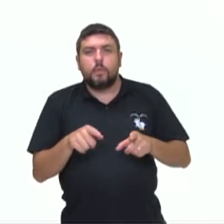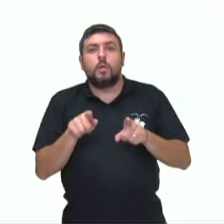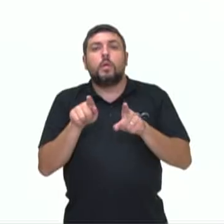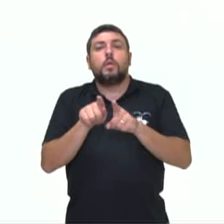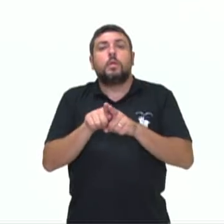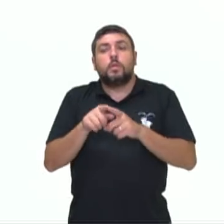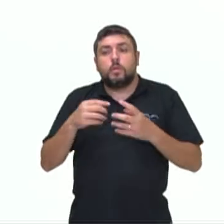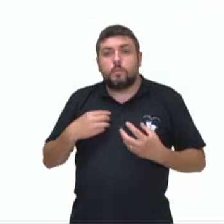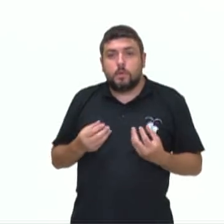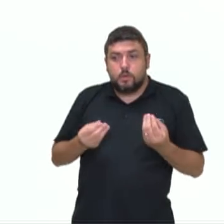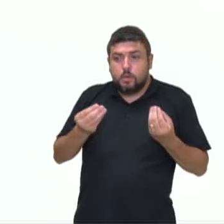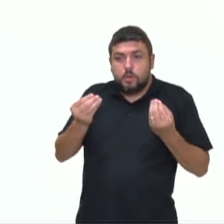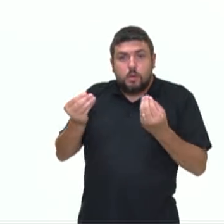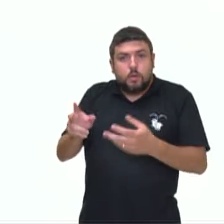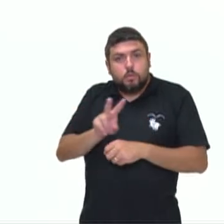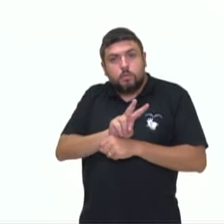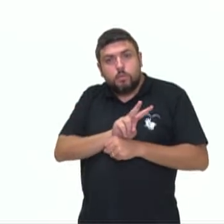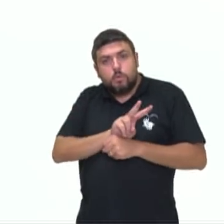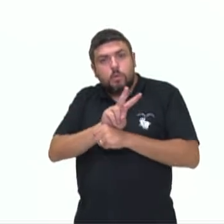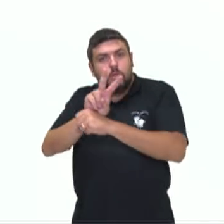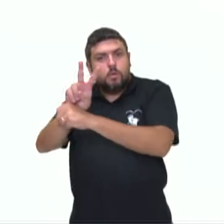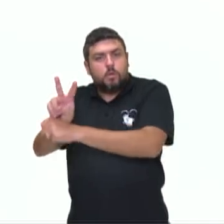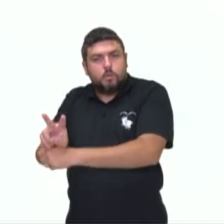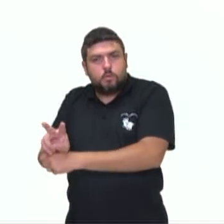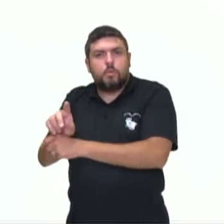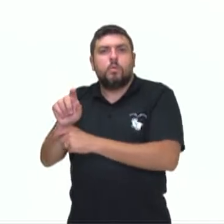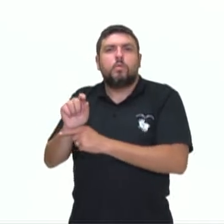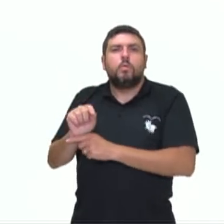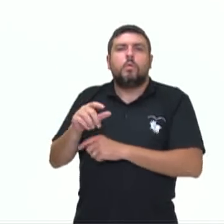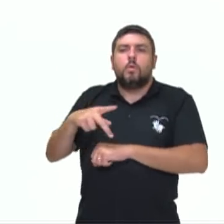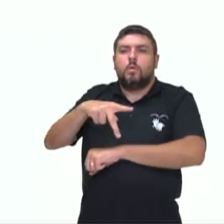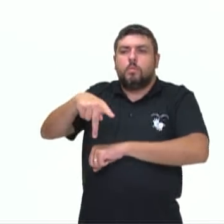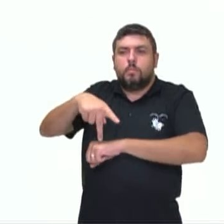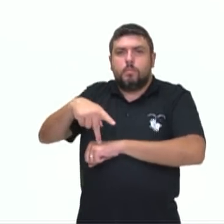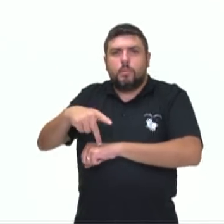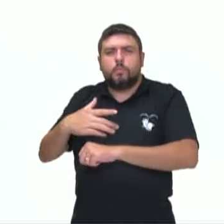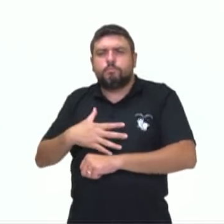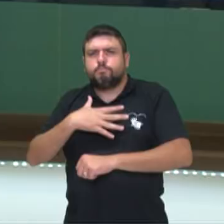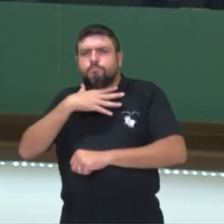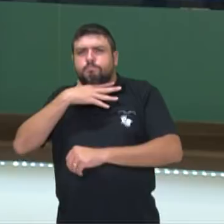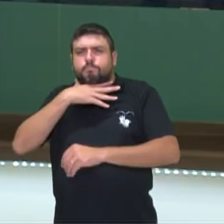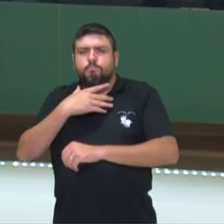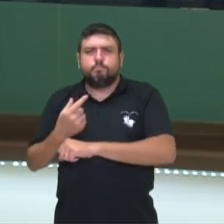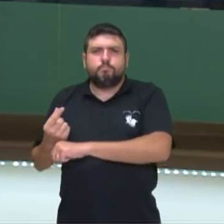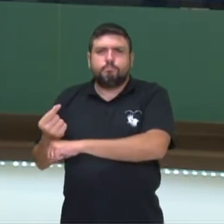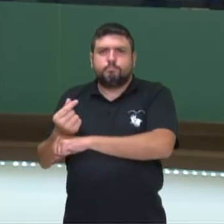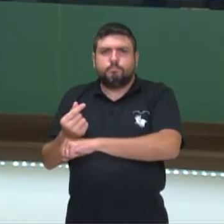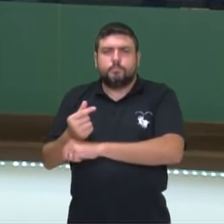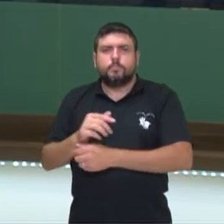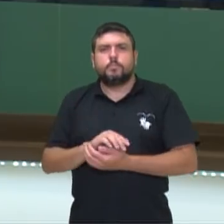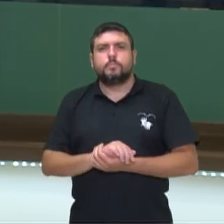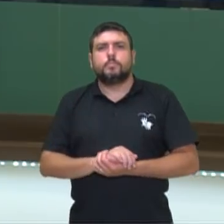fornecer também empréstimos a países com dificuldades financeiras, tá ok?